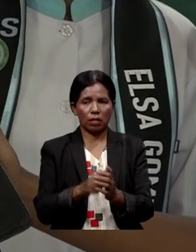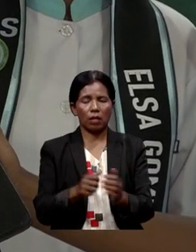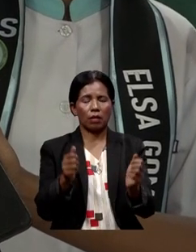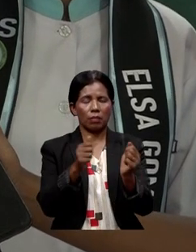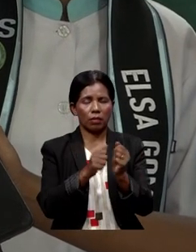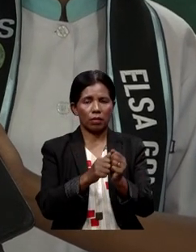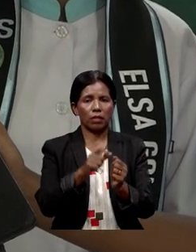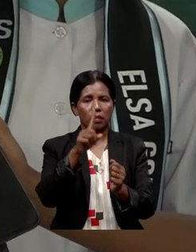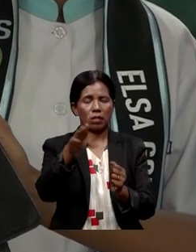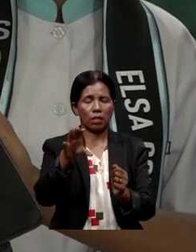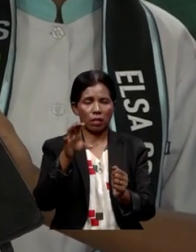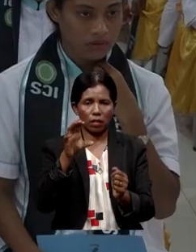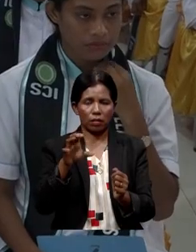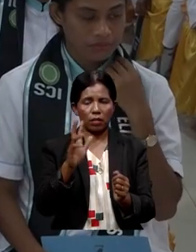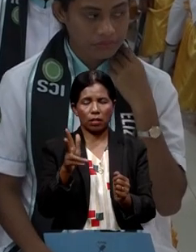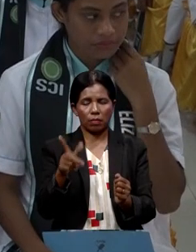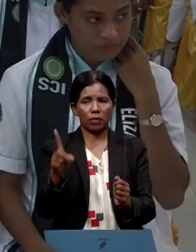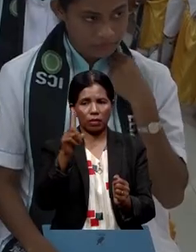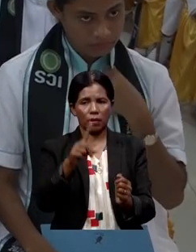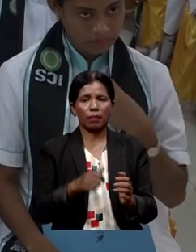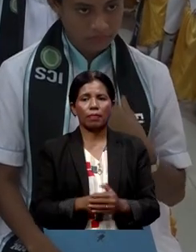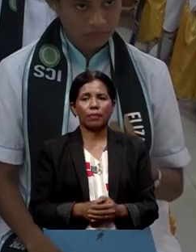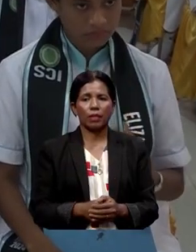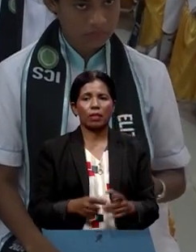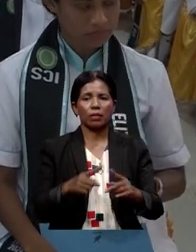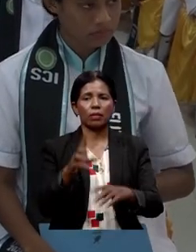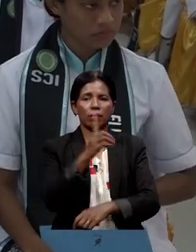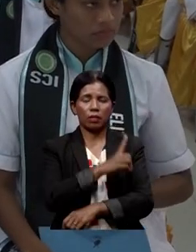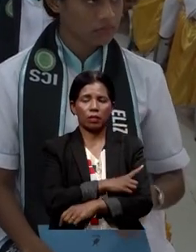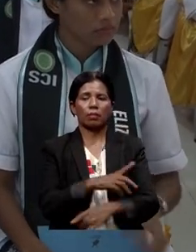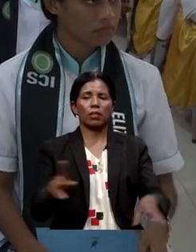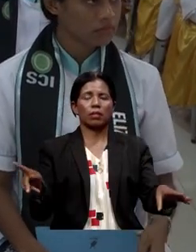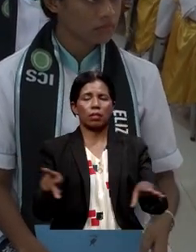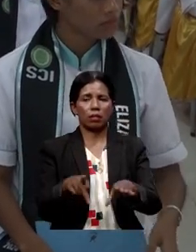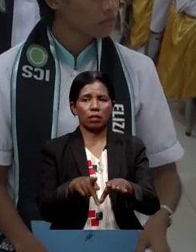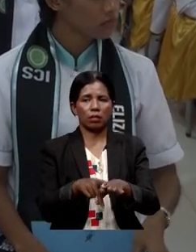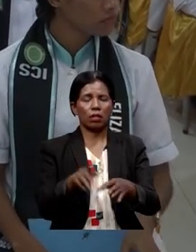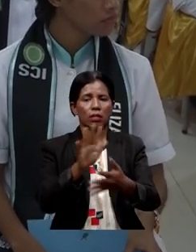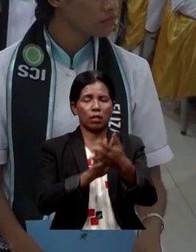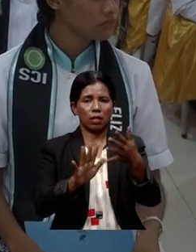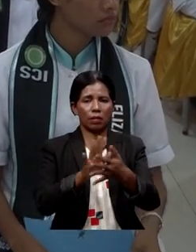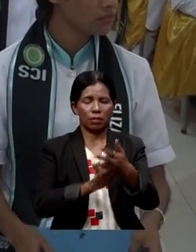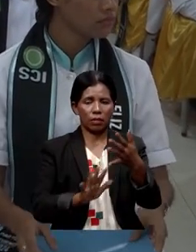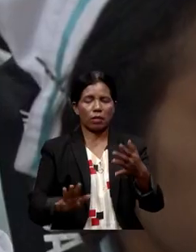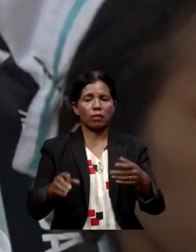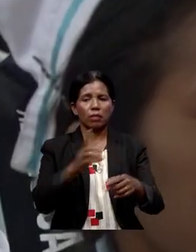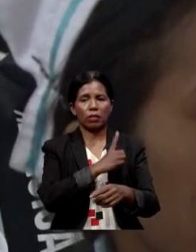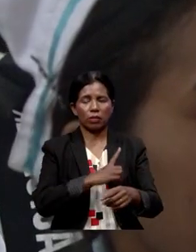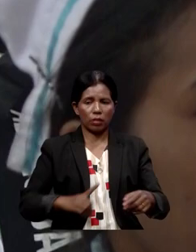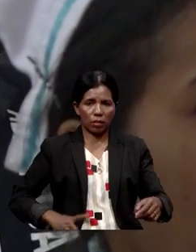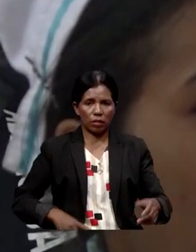torcida Tornulo Resinhida, neve macohin, rola parte e a cerimônia de Dané. Para Dahulu